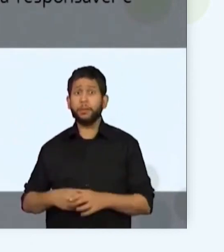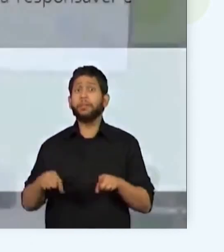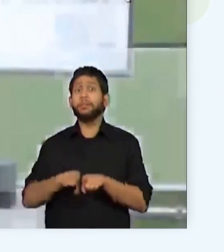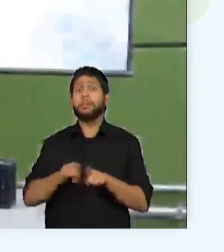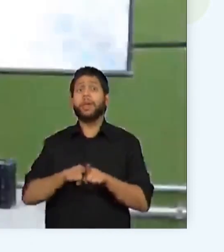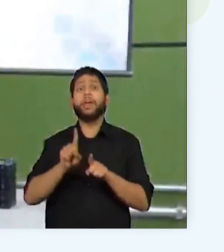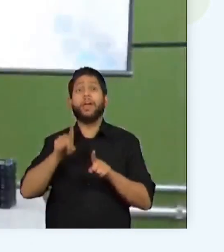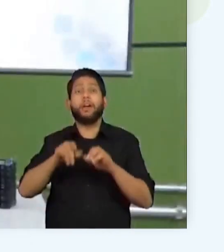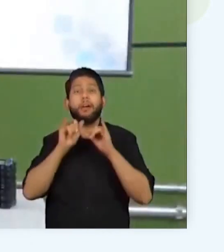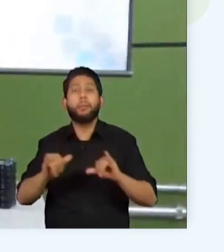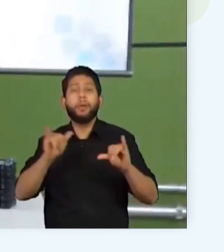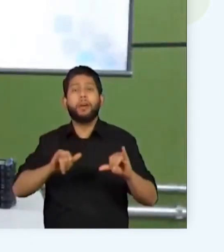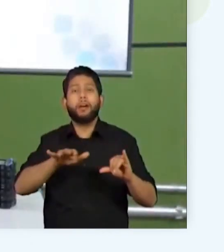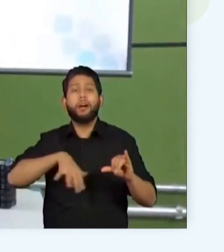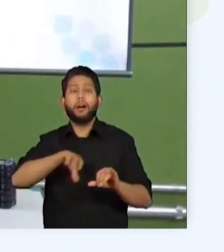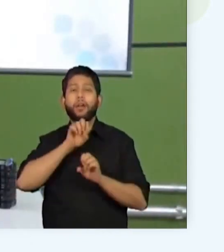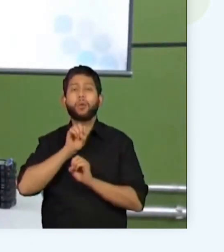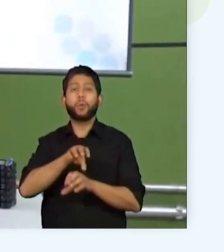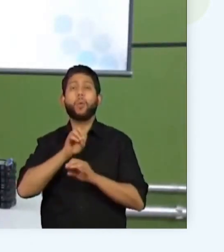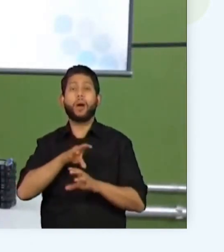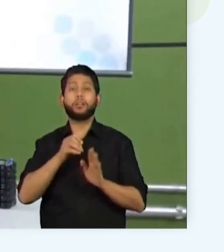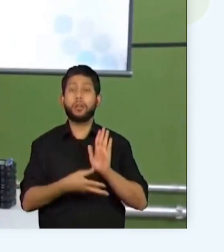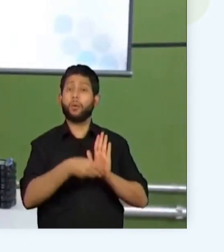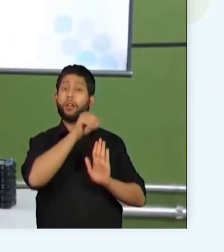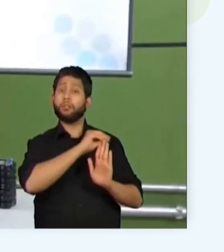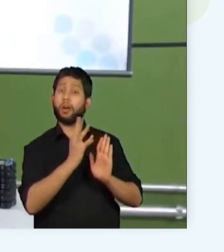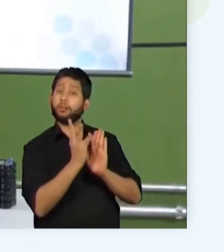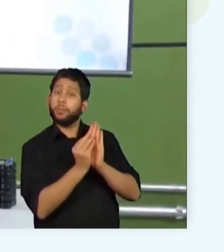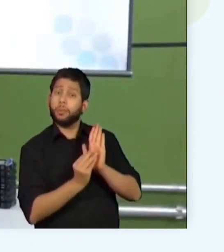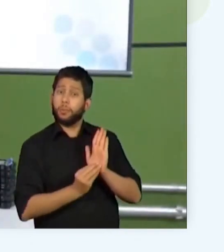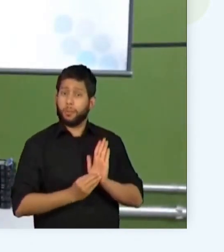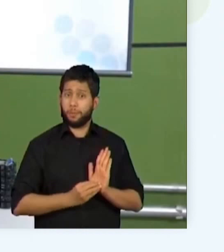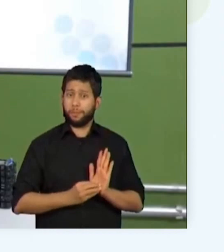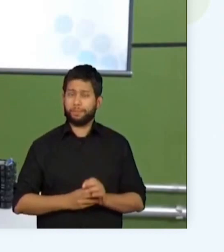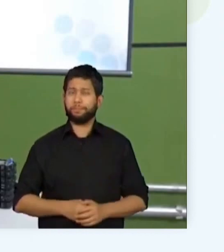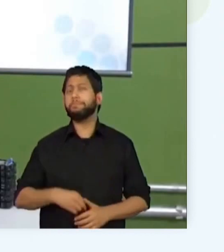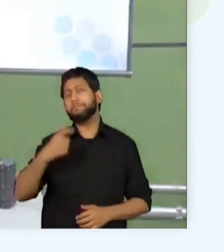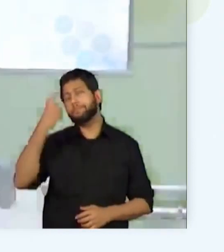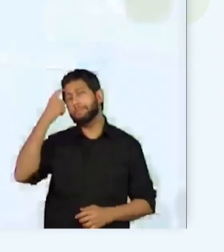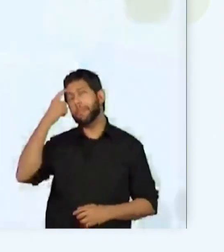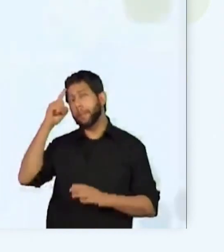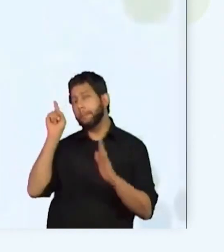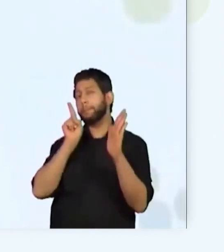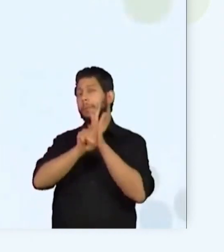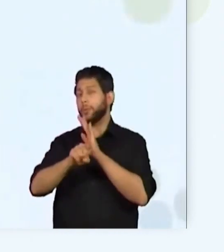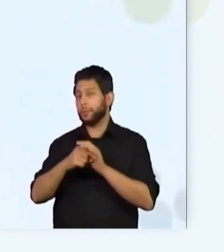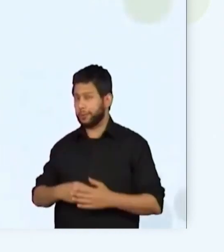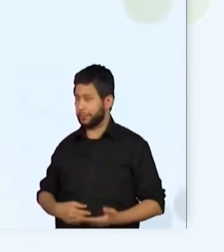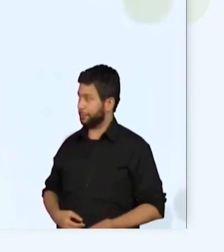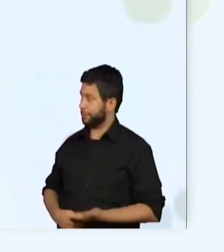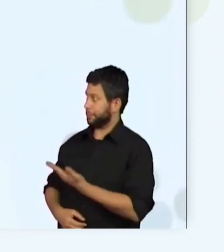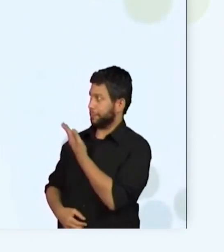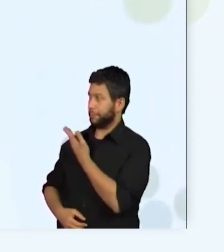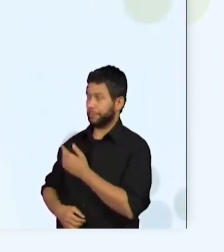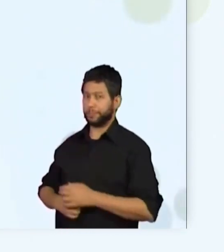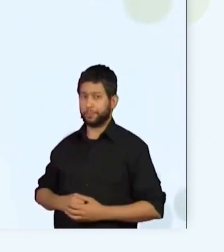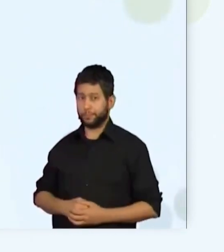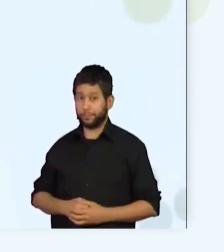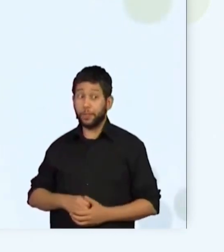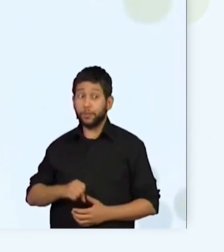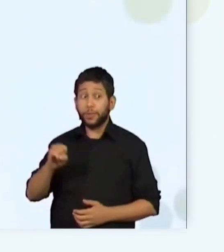midiática. Para início, vamos refletir um pouquinho a respeito dessa pergunta. Quais são as figuras e